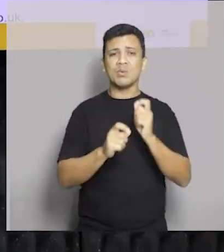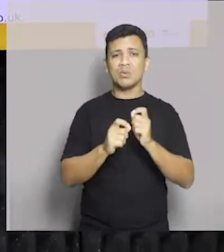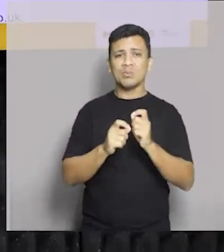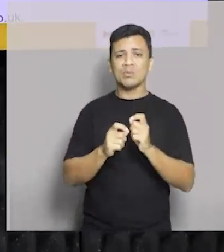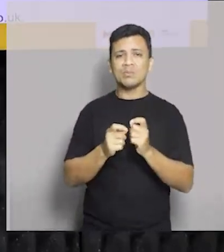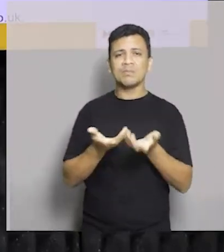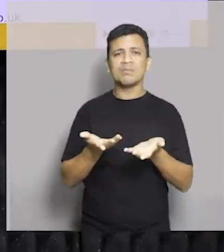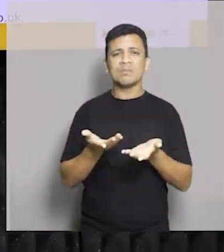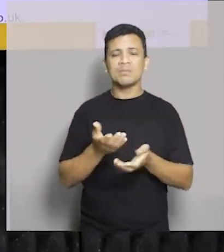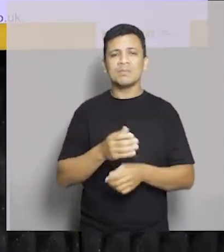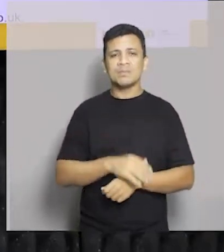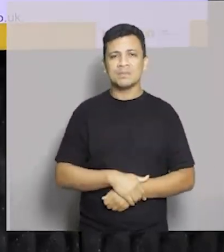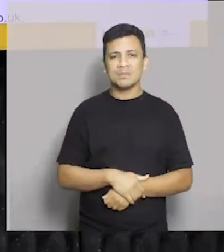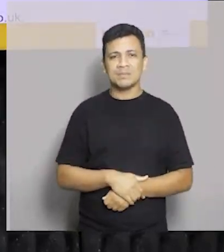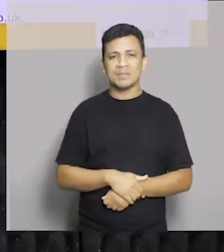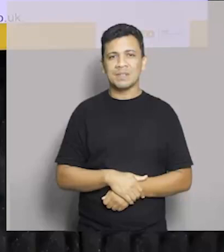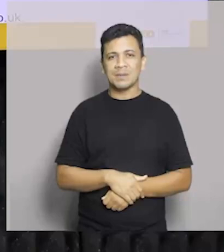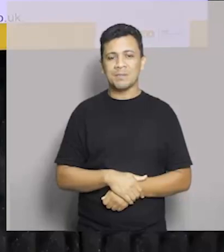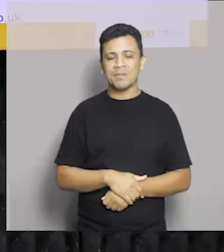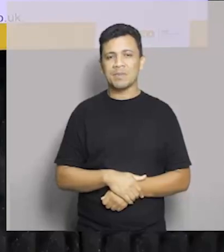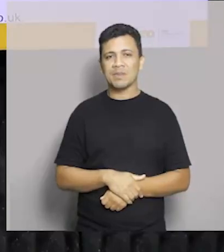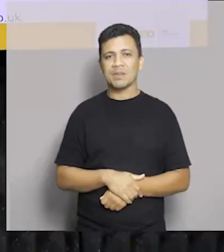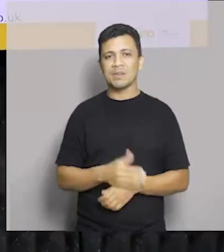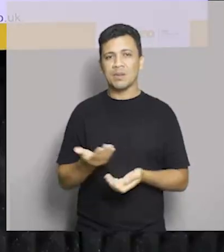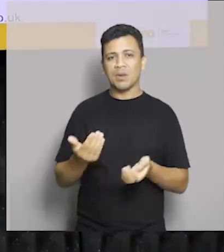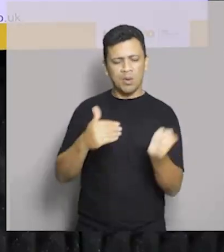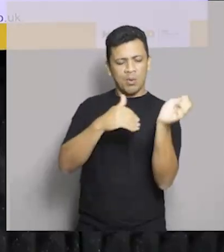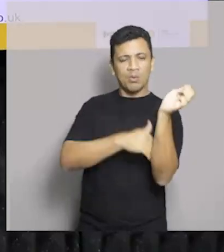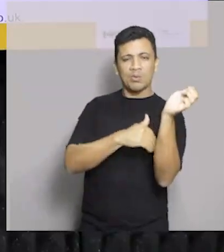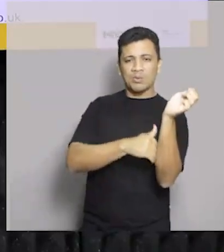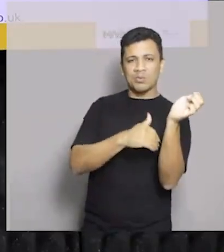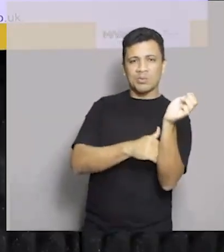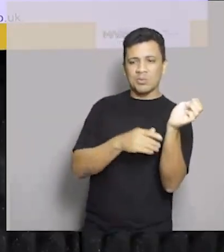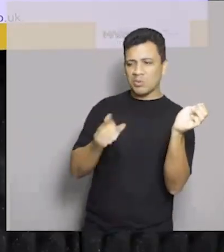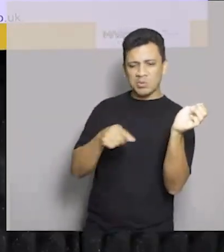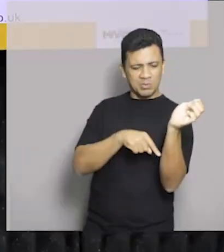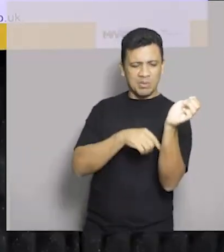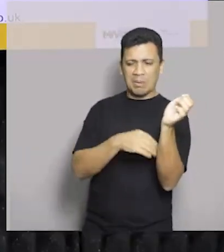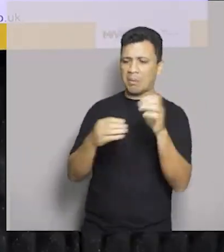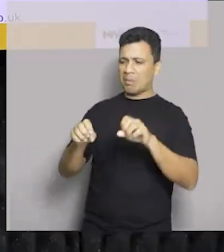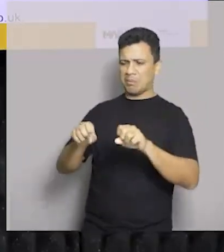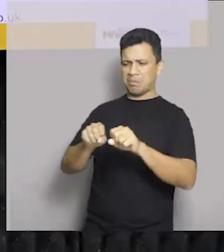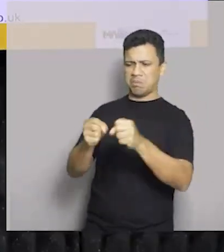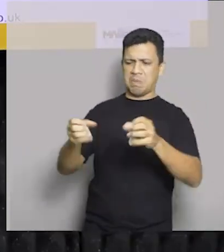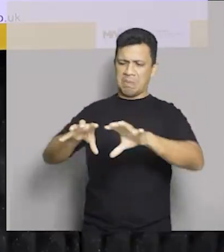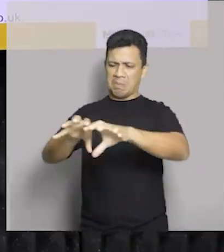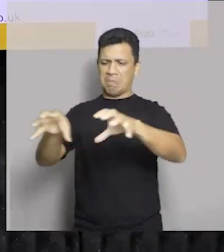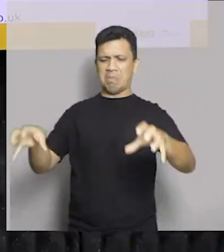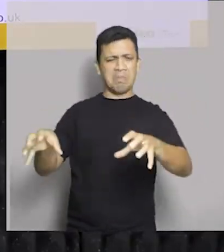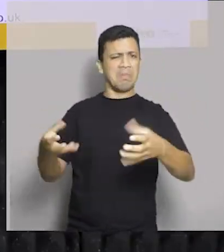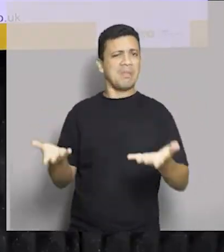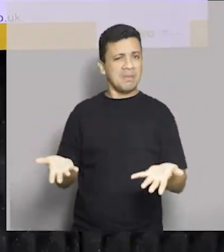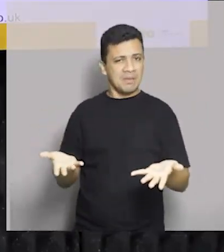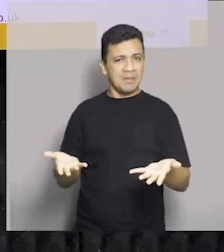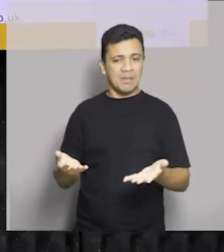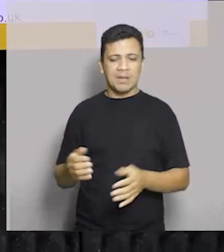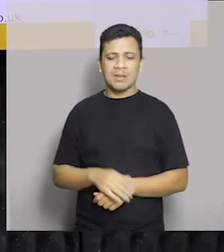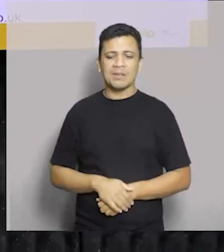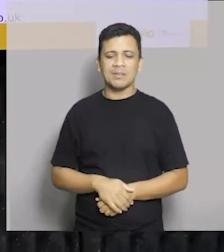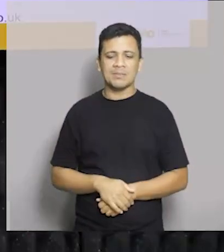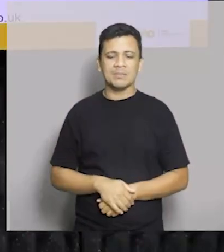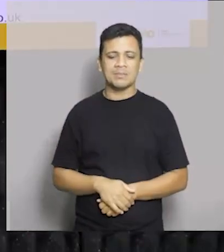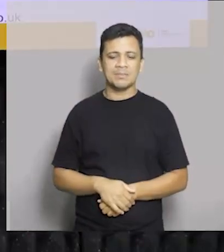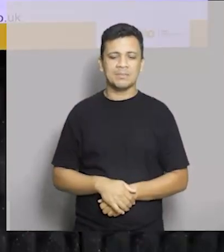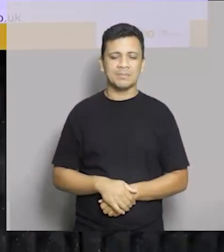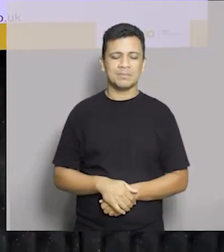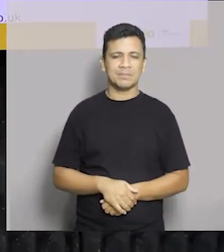a broken cord. Eles chegam quebrados. E aí lá no final ele coloca assim, I